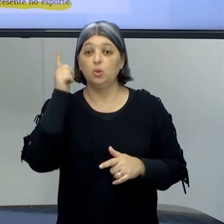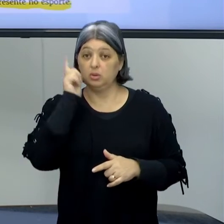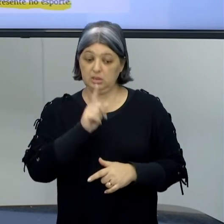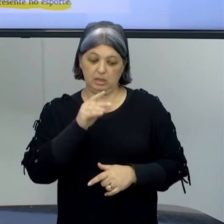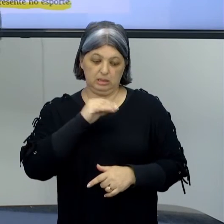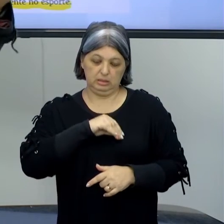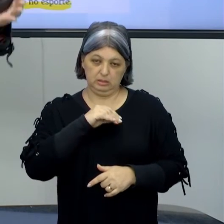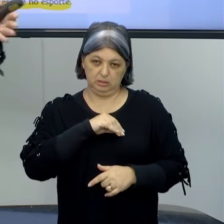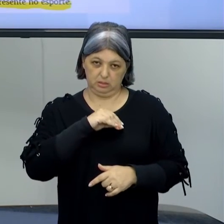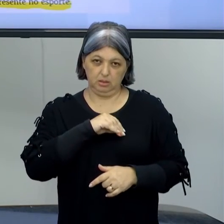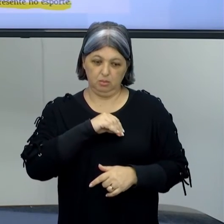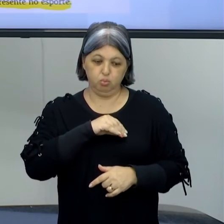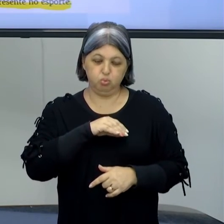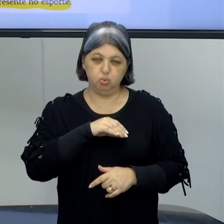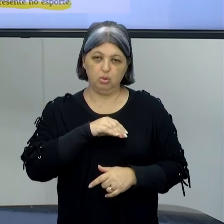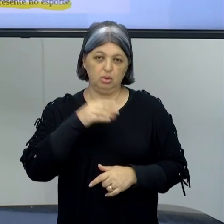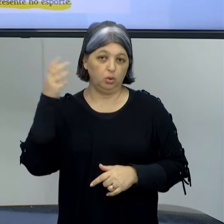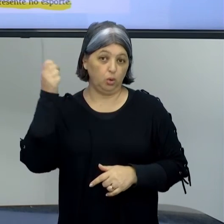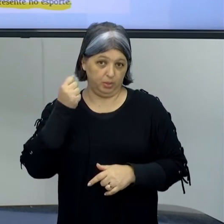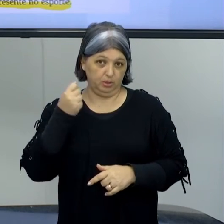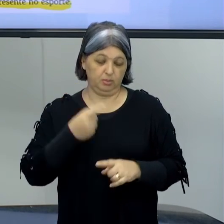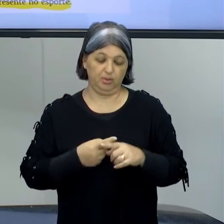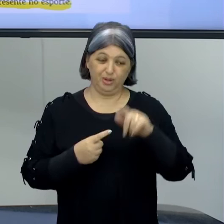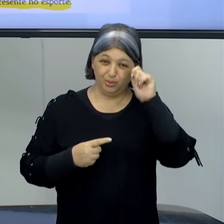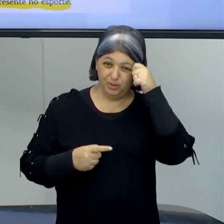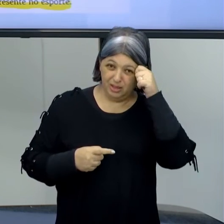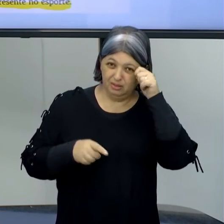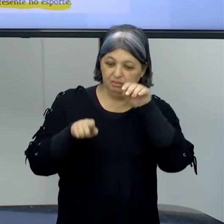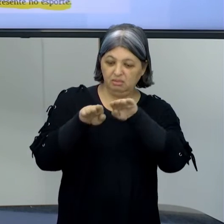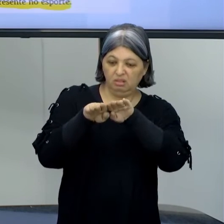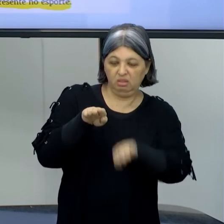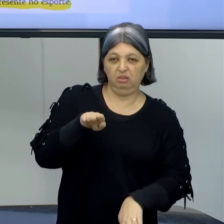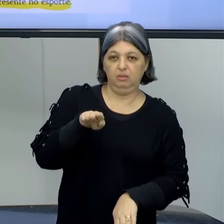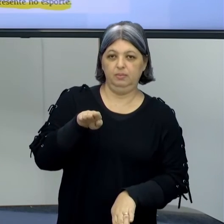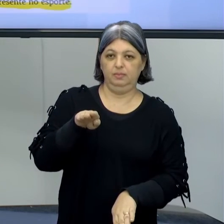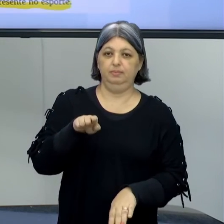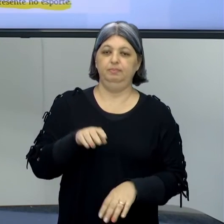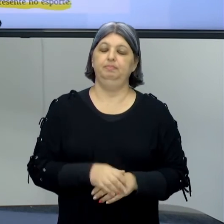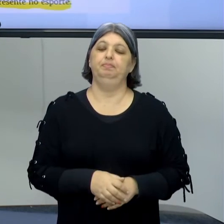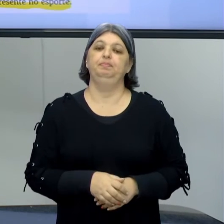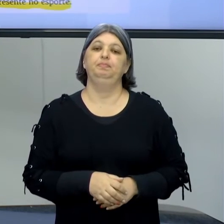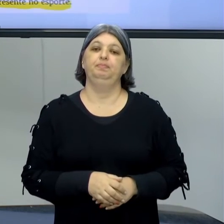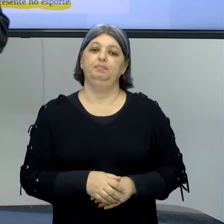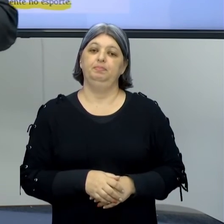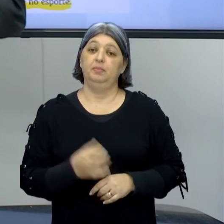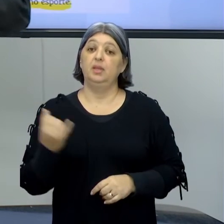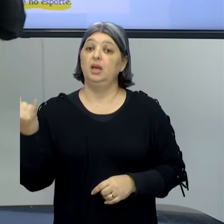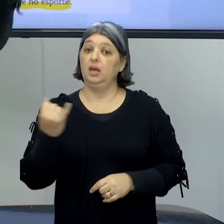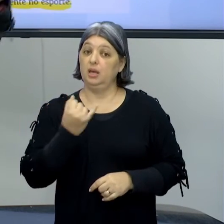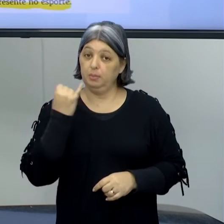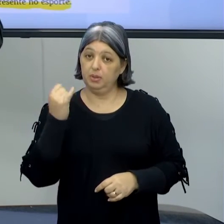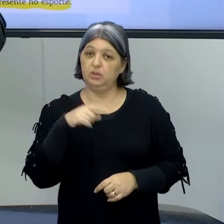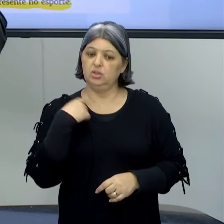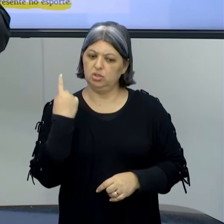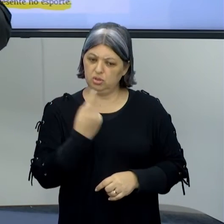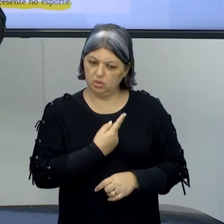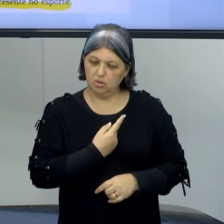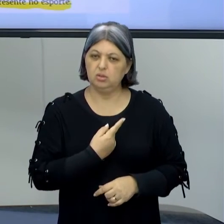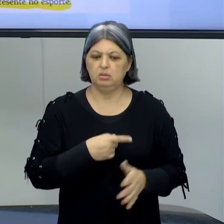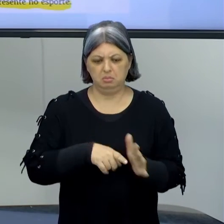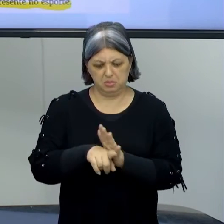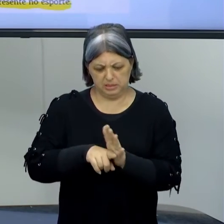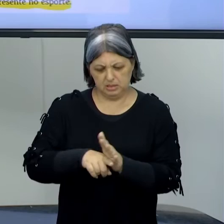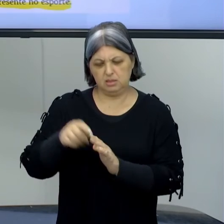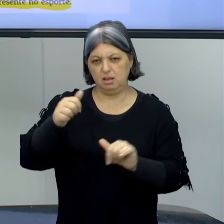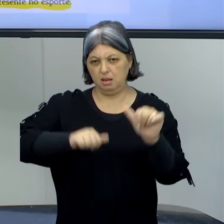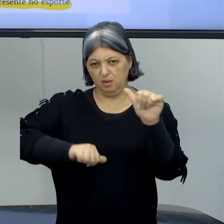a essas possibilidades do que os atletas negros. Então vale a pena a gente também ir atrás,